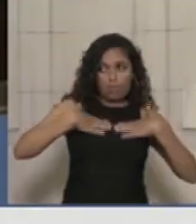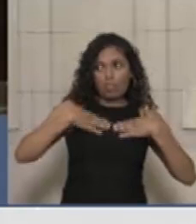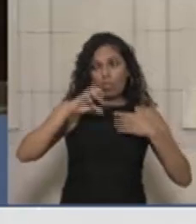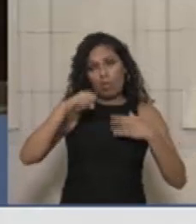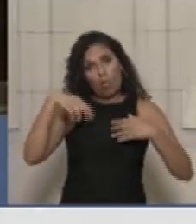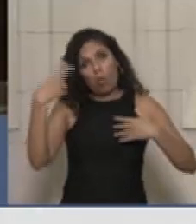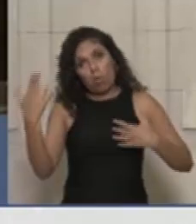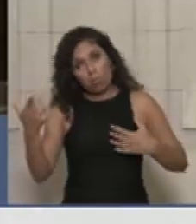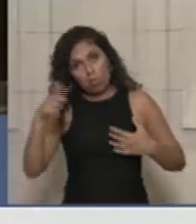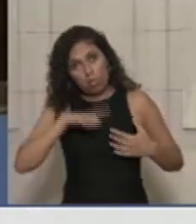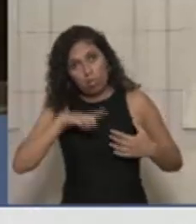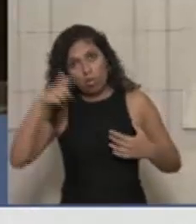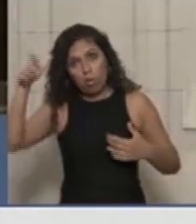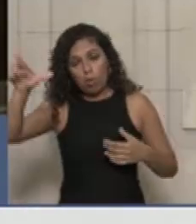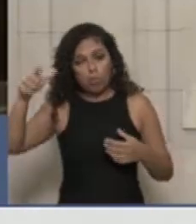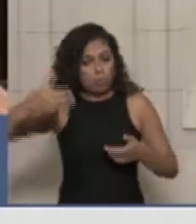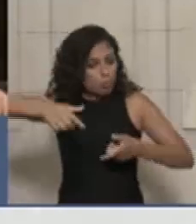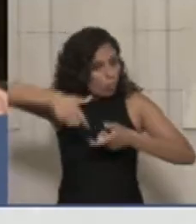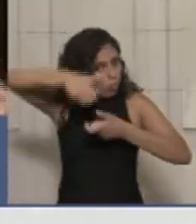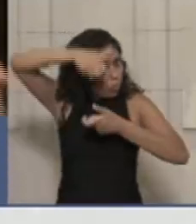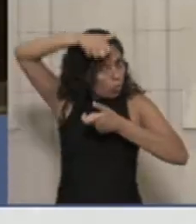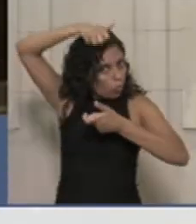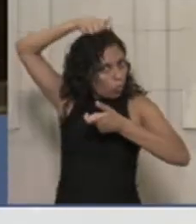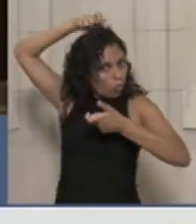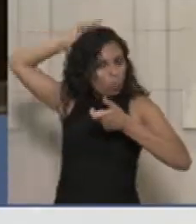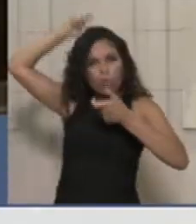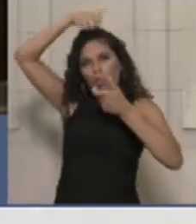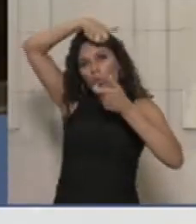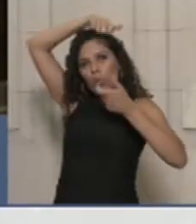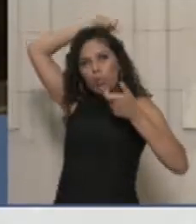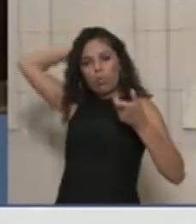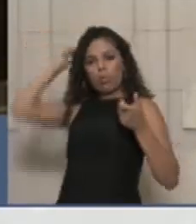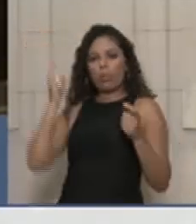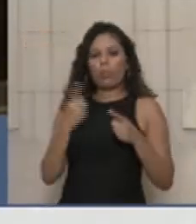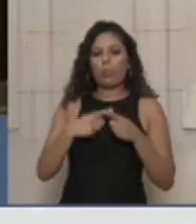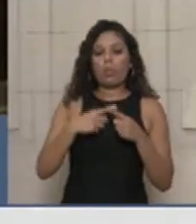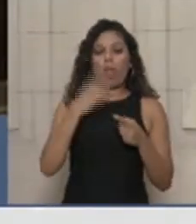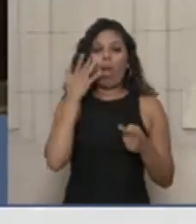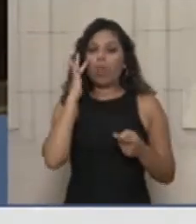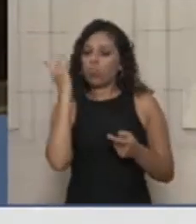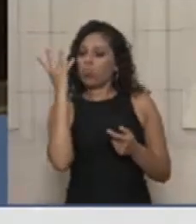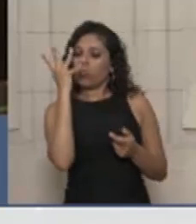tem outros que raspam a cabeça para ficar na moda.